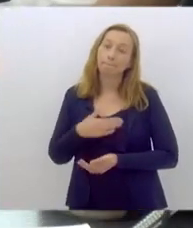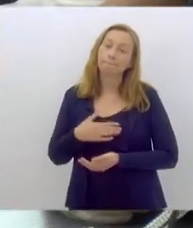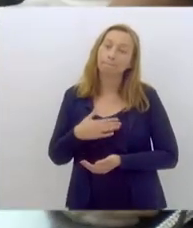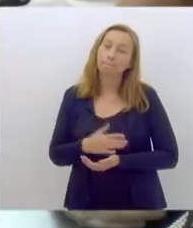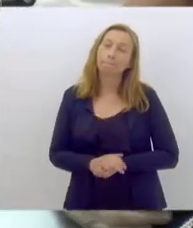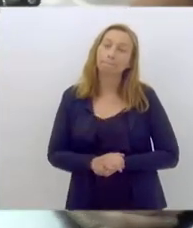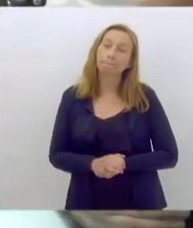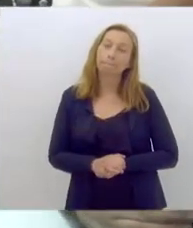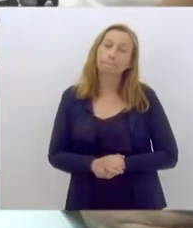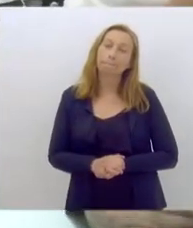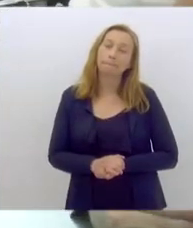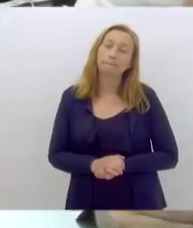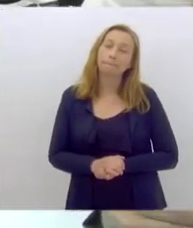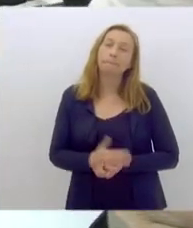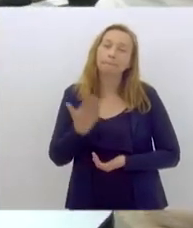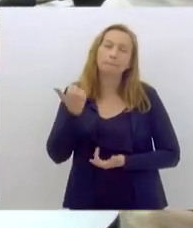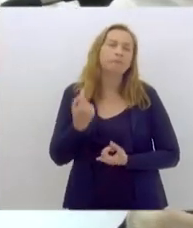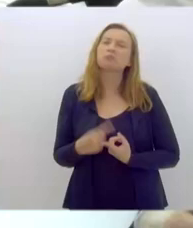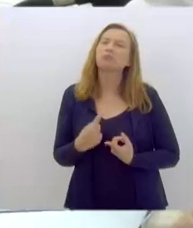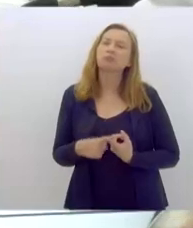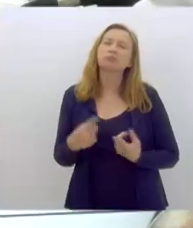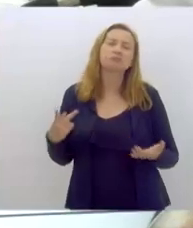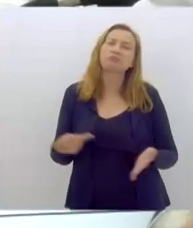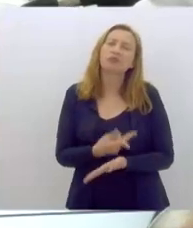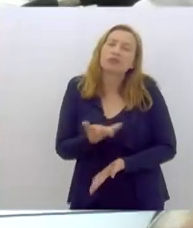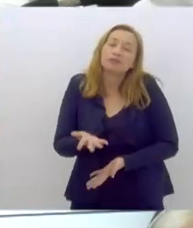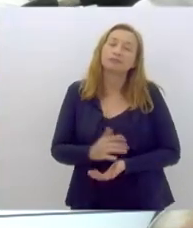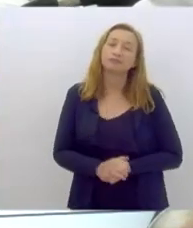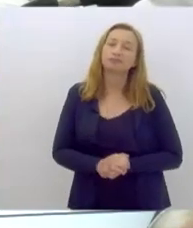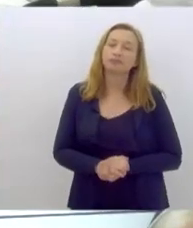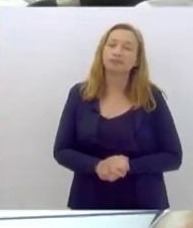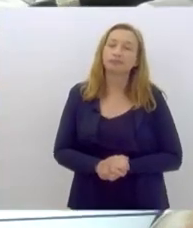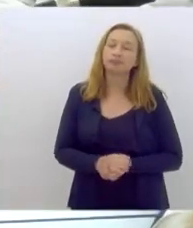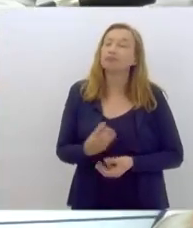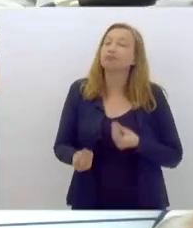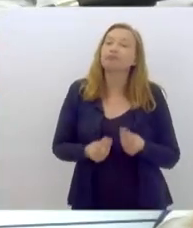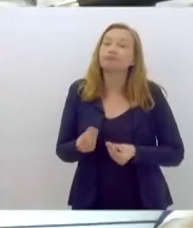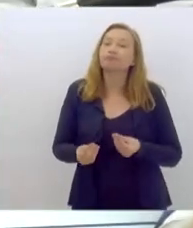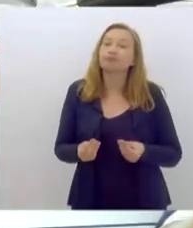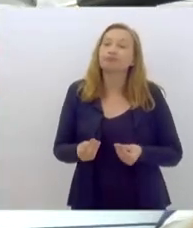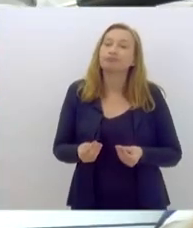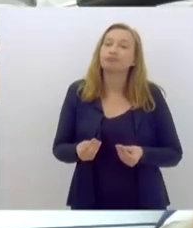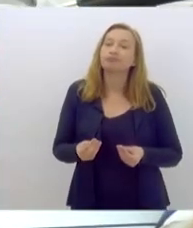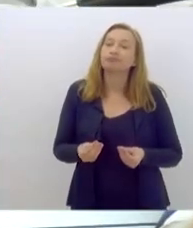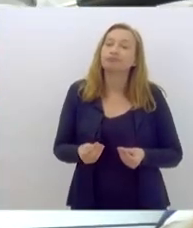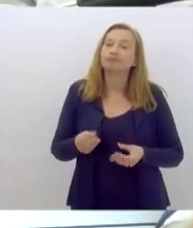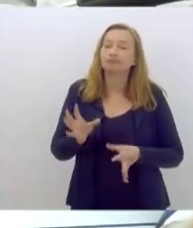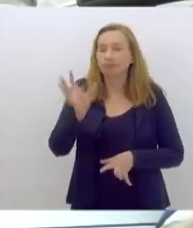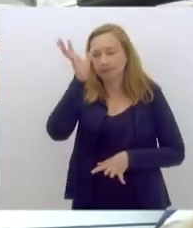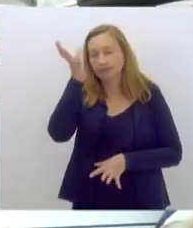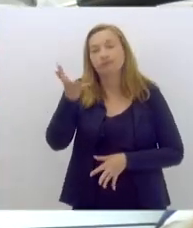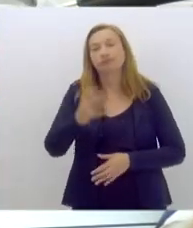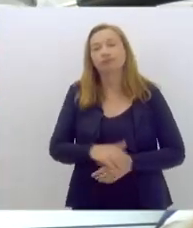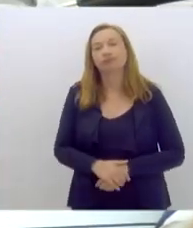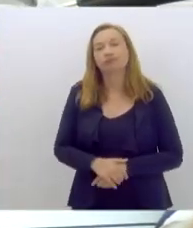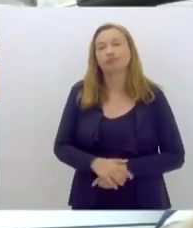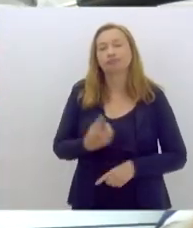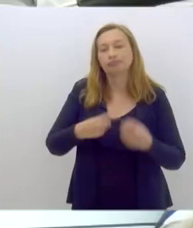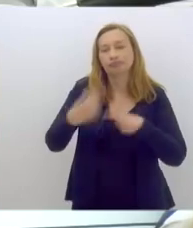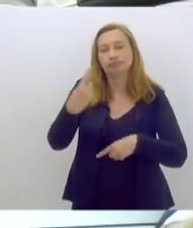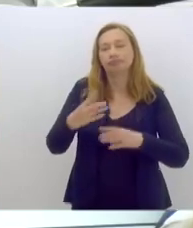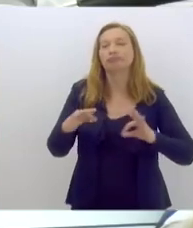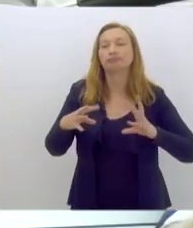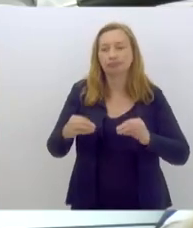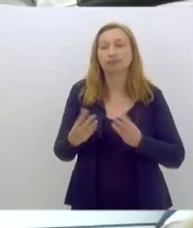por exemplo pelo menos de saber porque que tá acontecendo e como é que a gente vai buscar resolver para superar